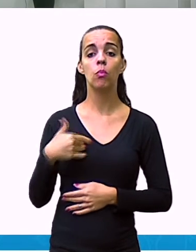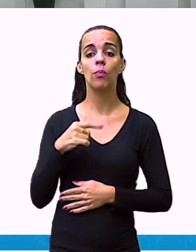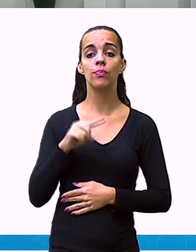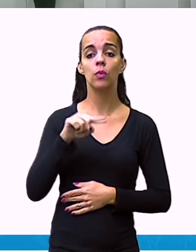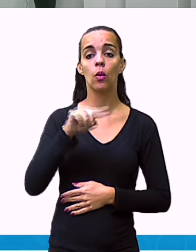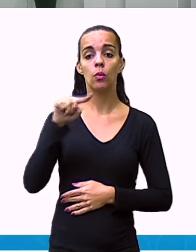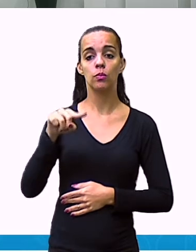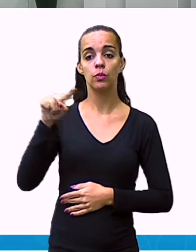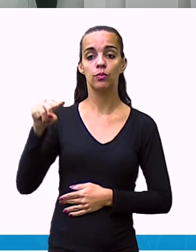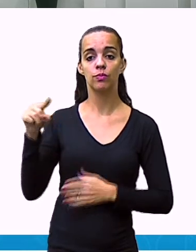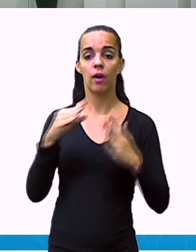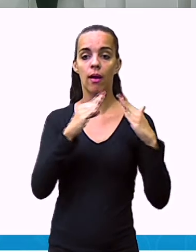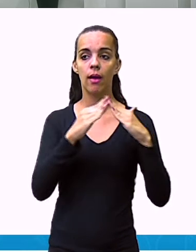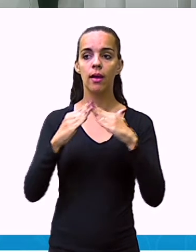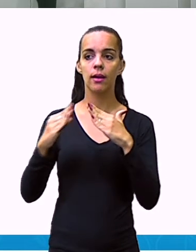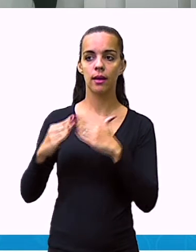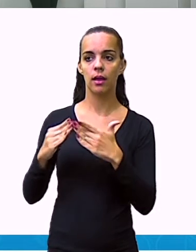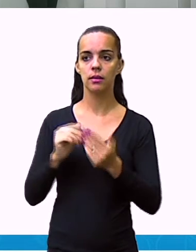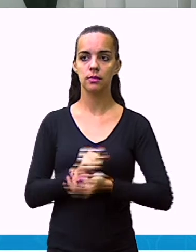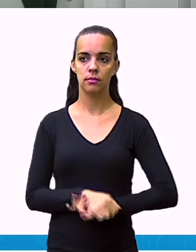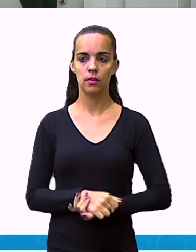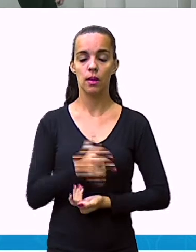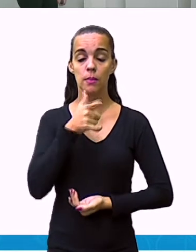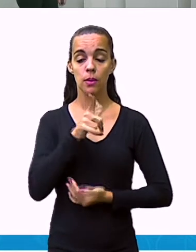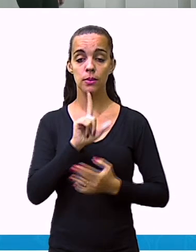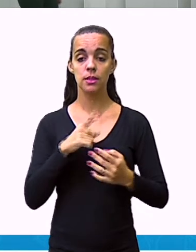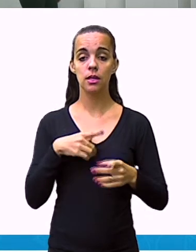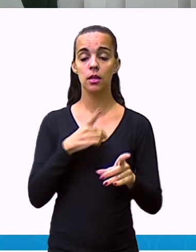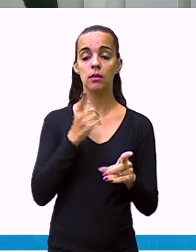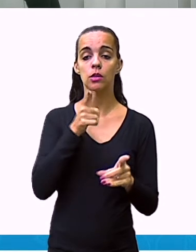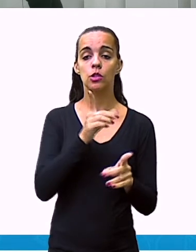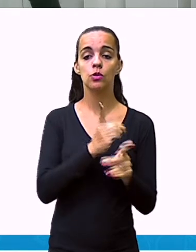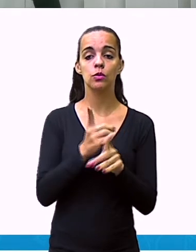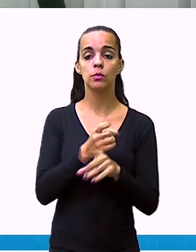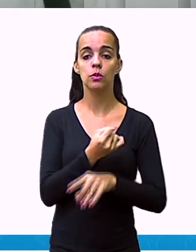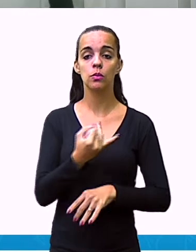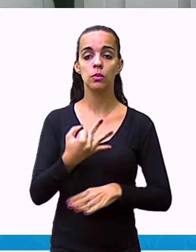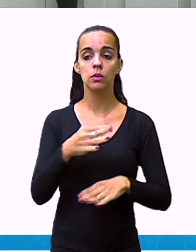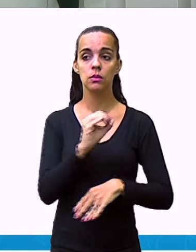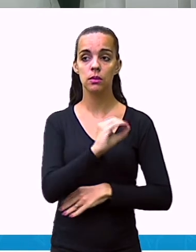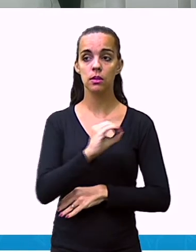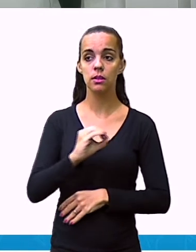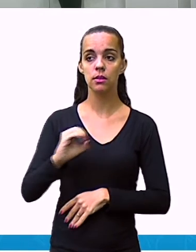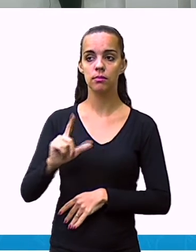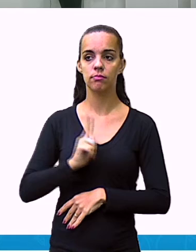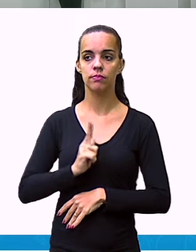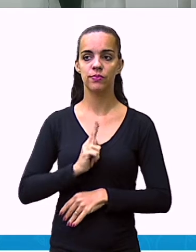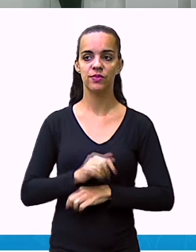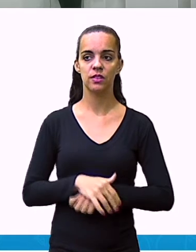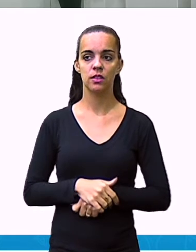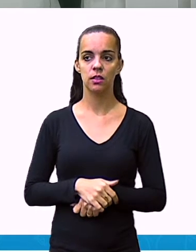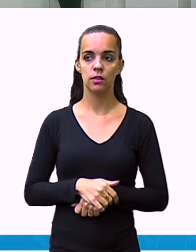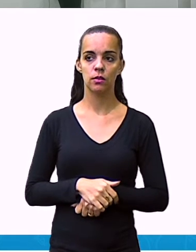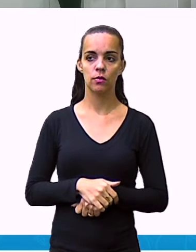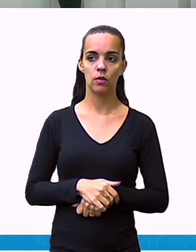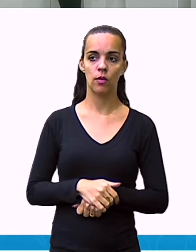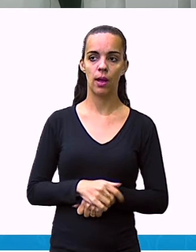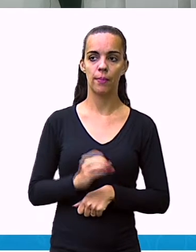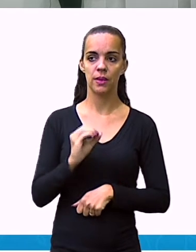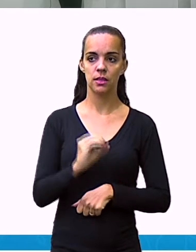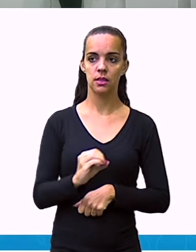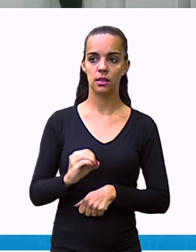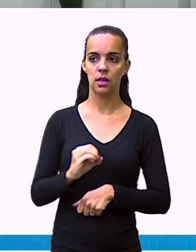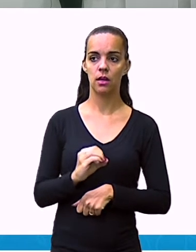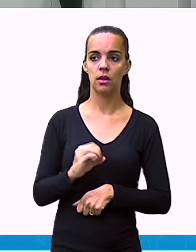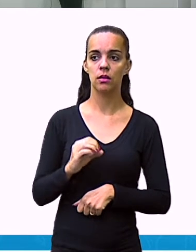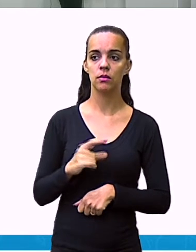eu vou andar quantas casas para direito a quantos zeros eu tenho eu não tenho três zeros então a, estava aqui olha